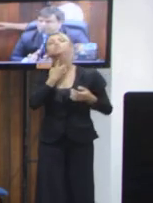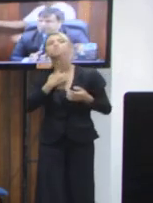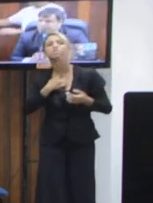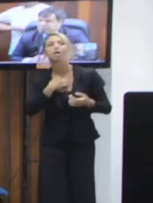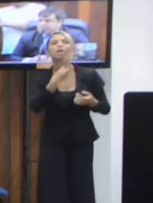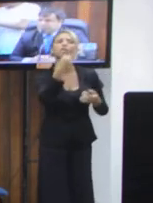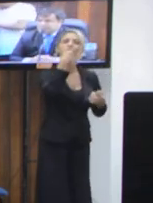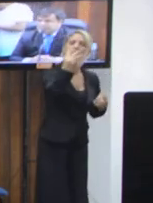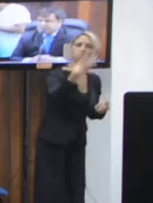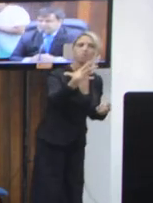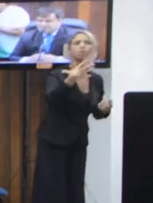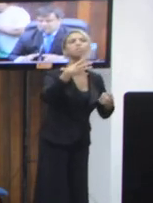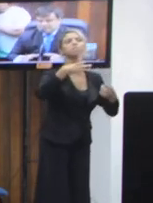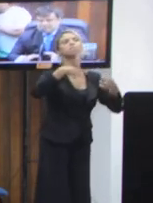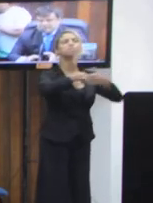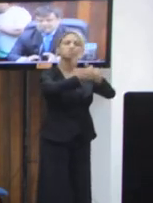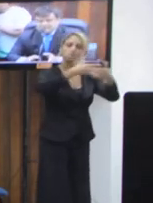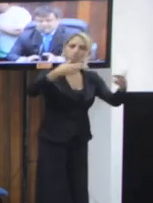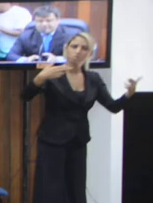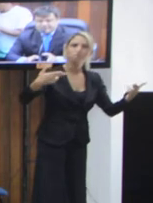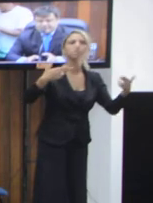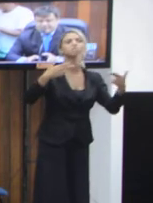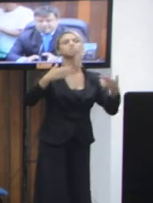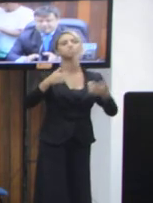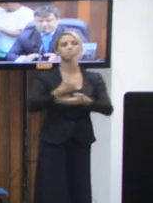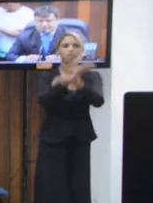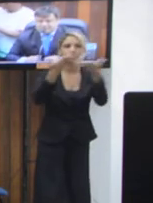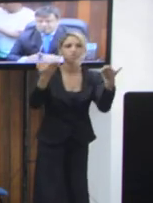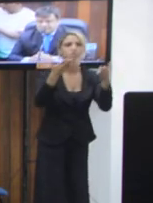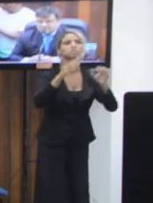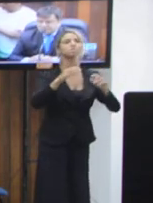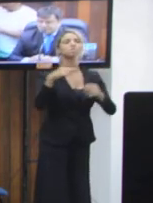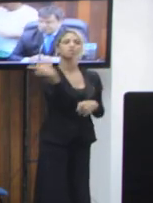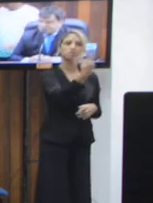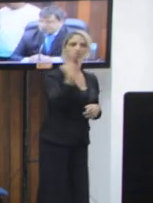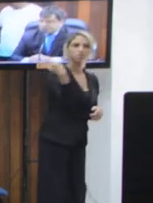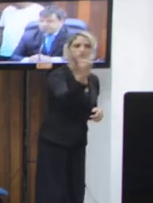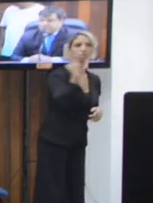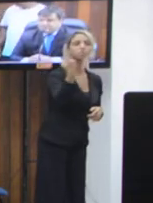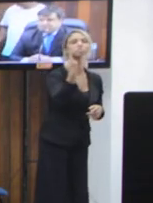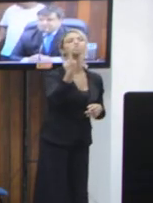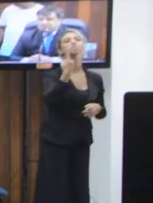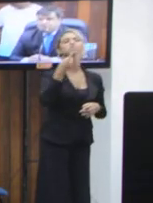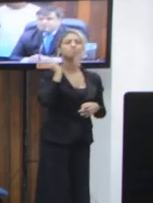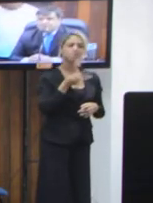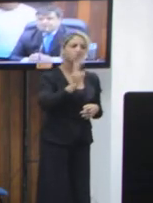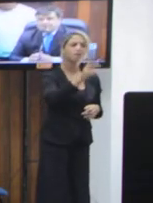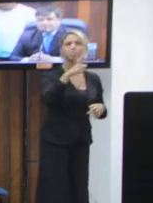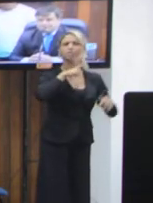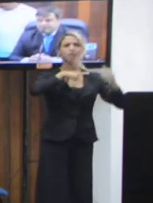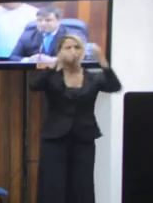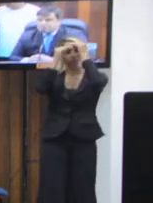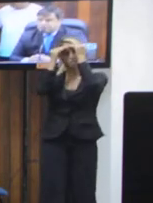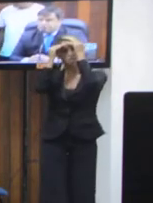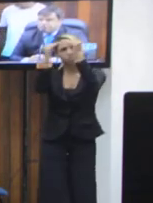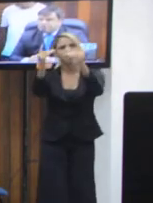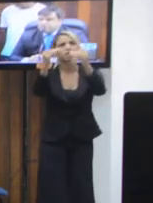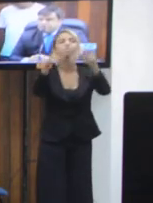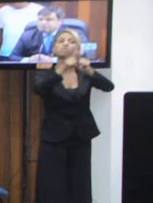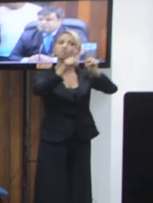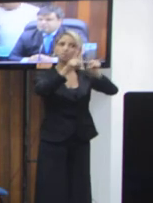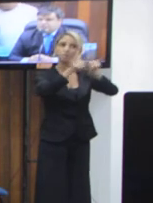todo o empenho, e que essa casa possa estar sempre, Dr. Adriano, sendo respeitada pelo